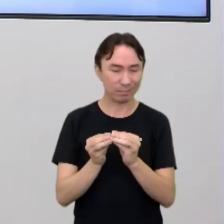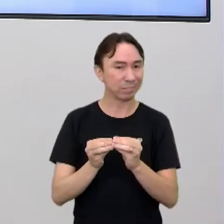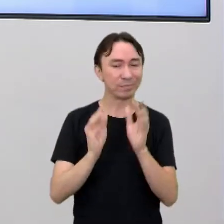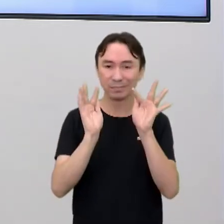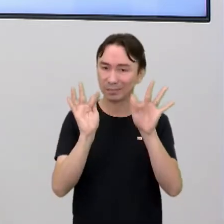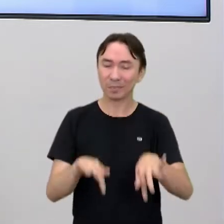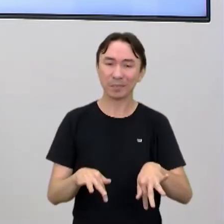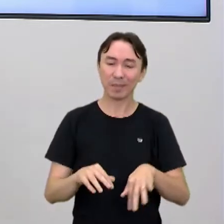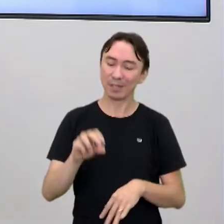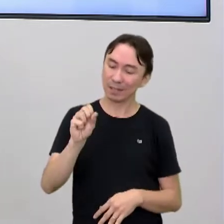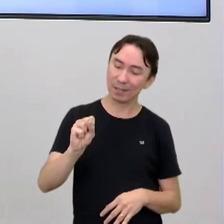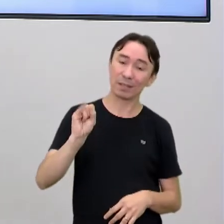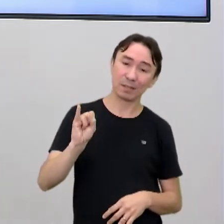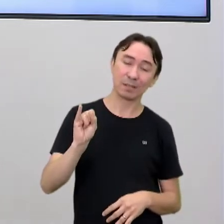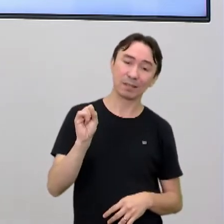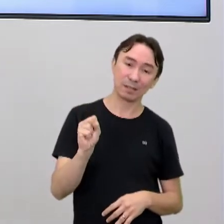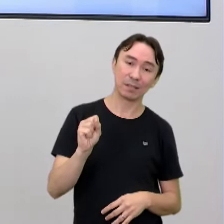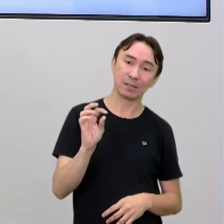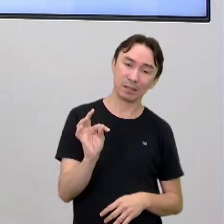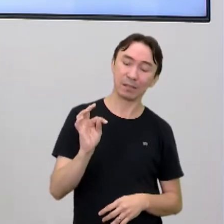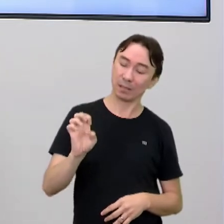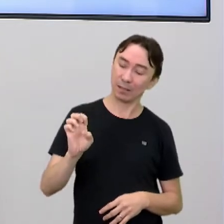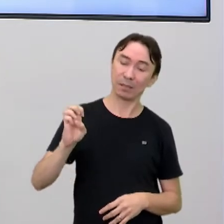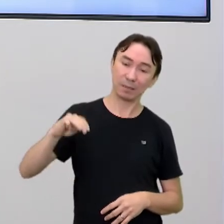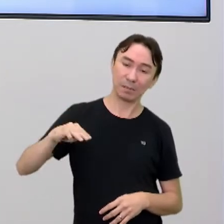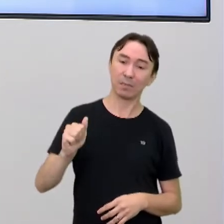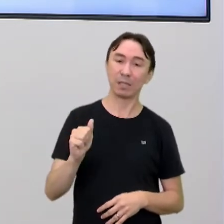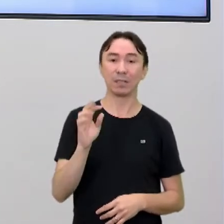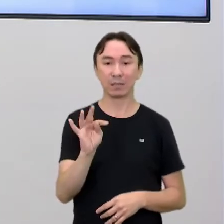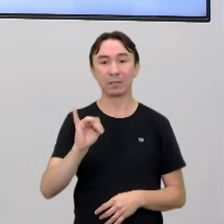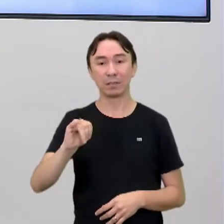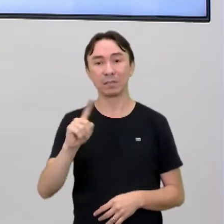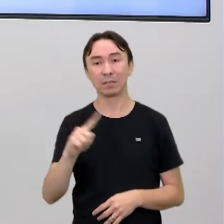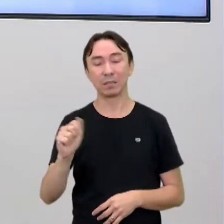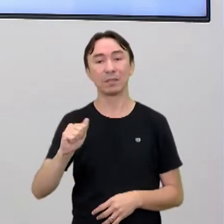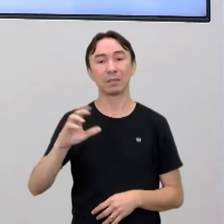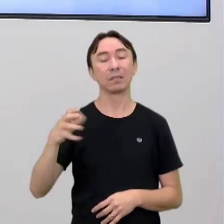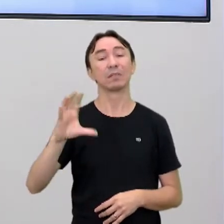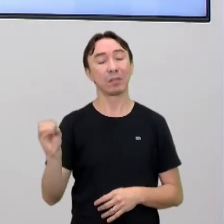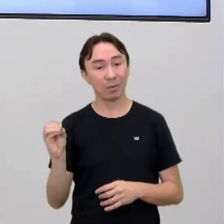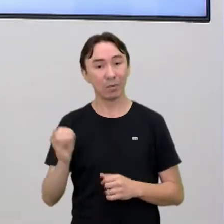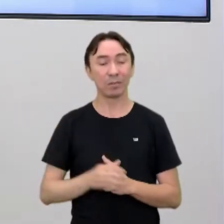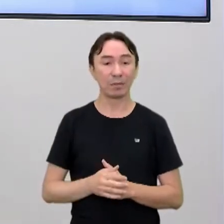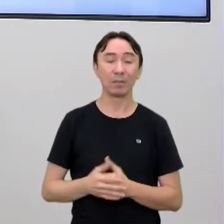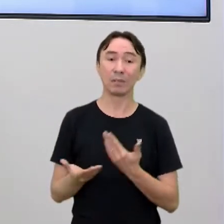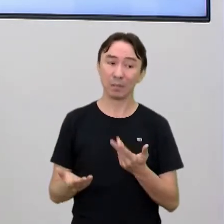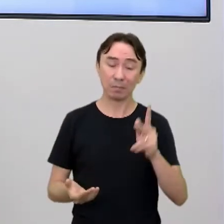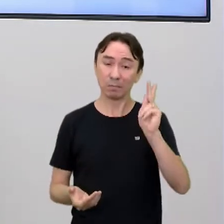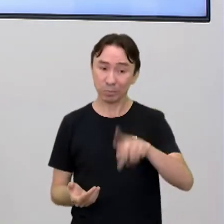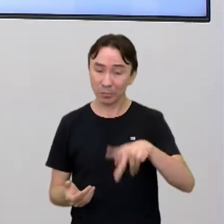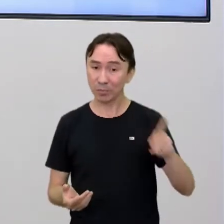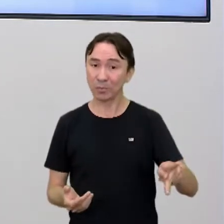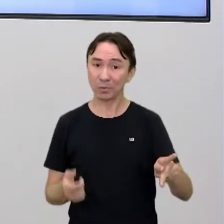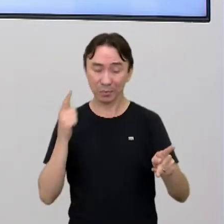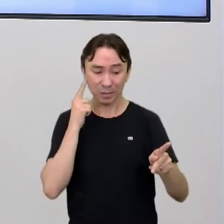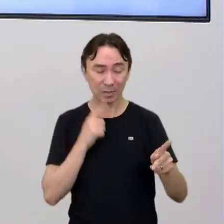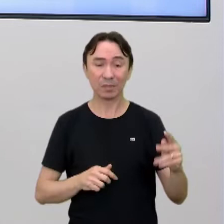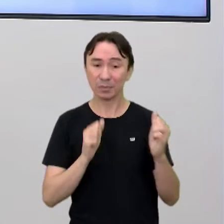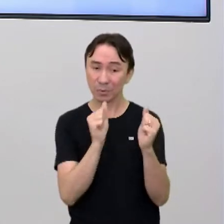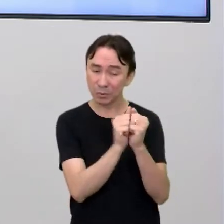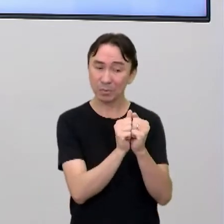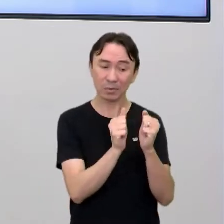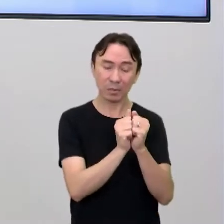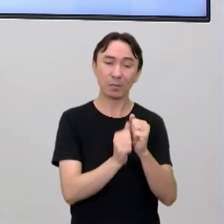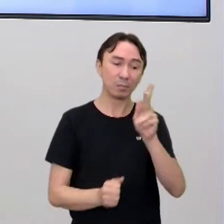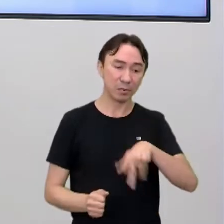acompanha diretamente aí o trabalho do professor que vai avaliar esse processo